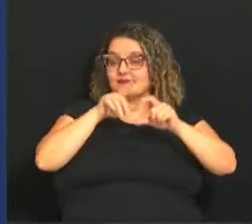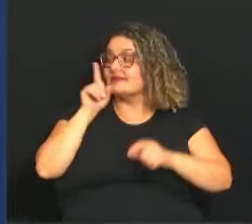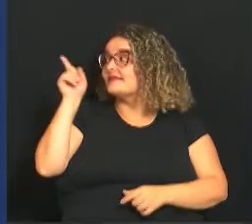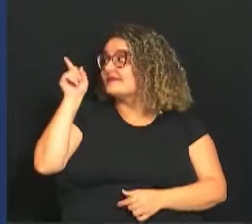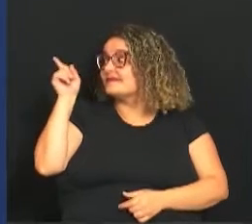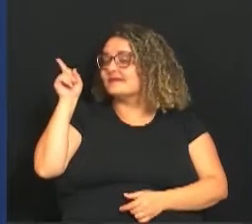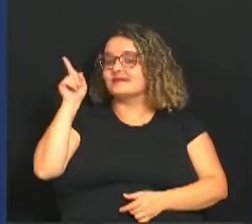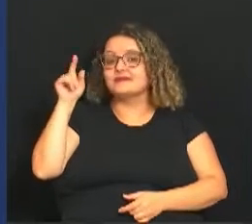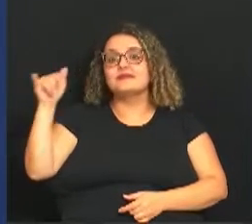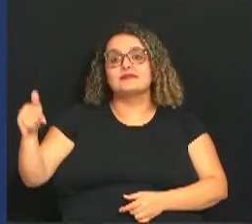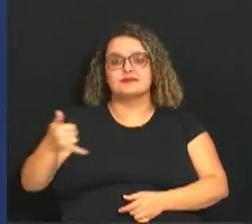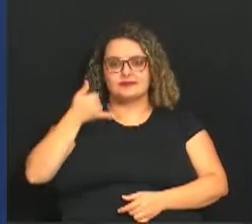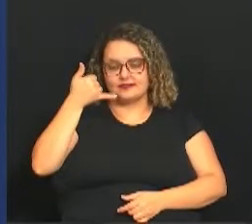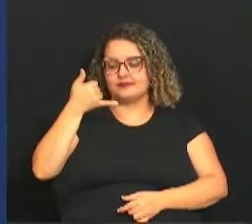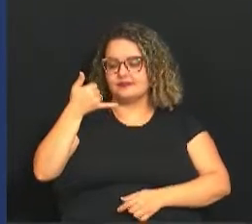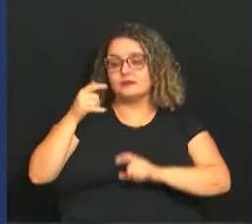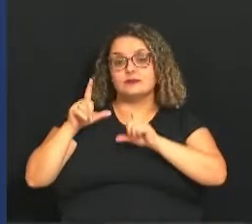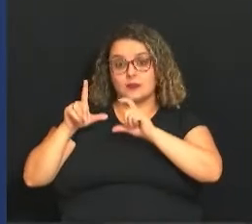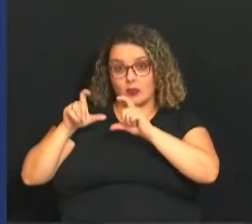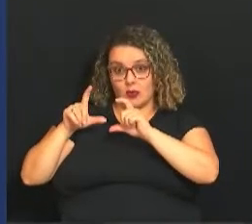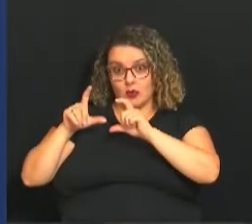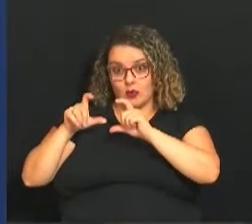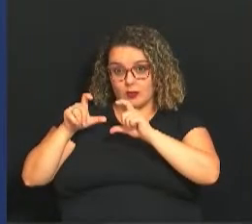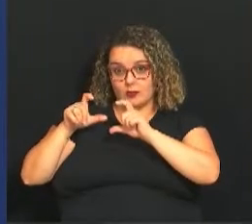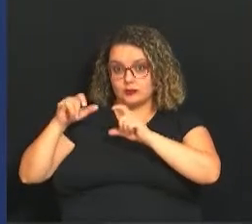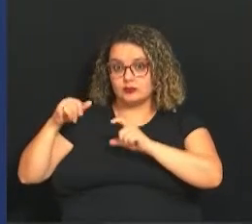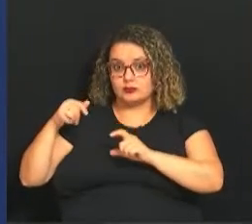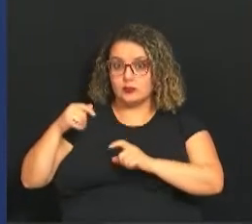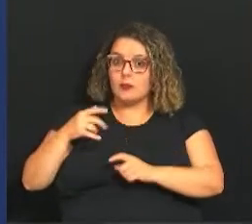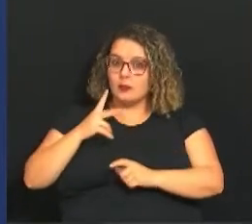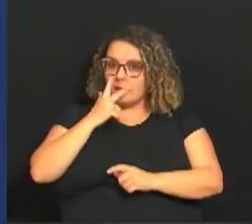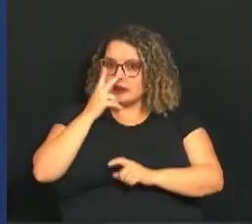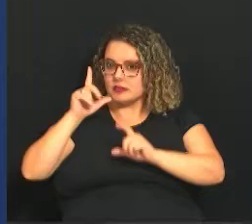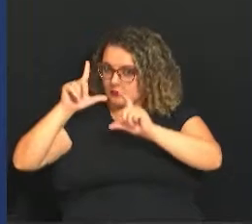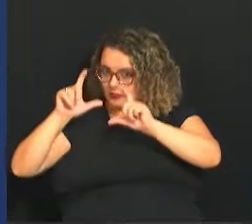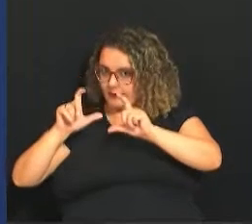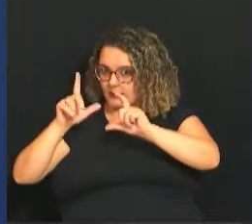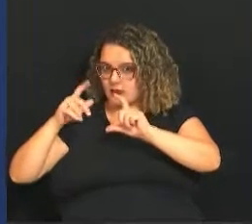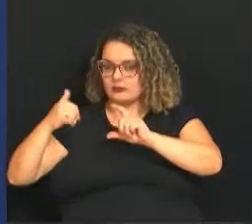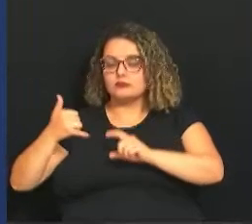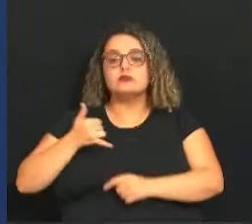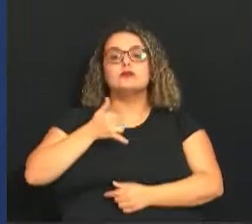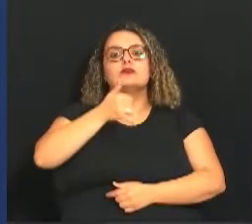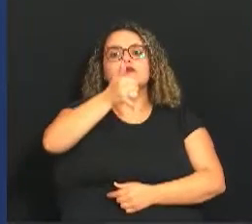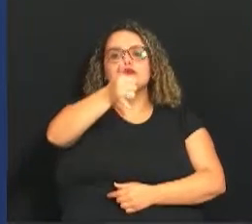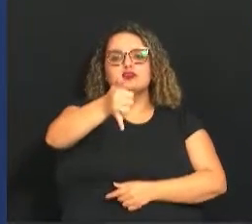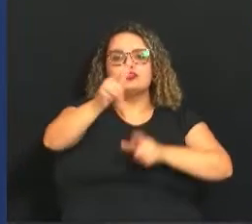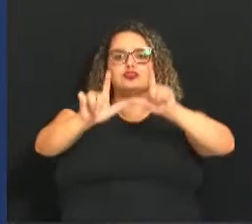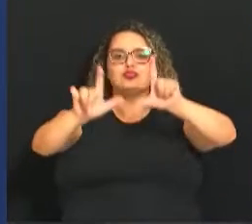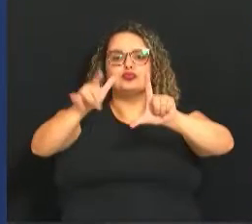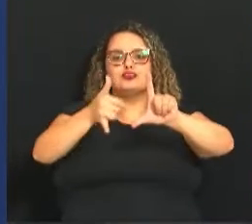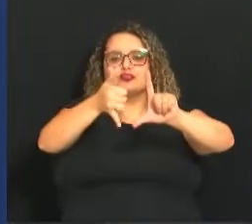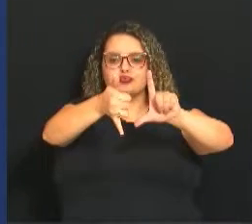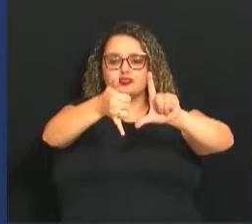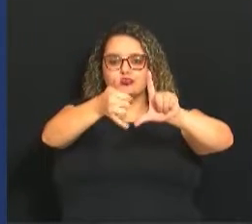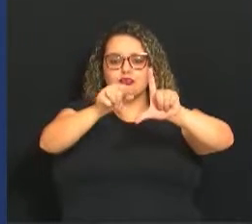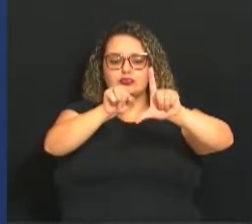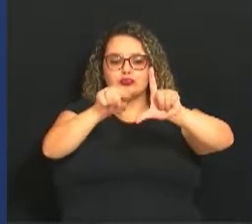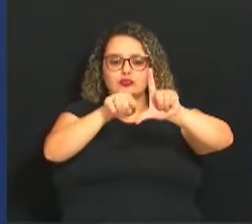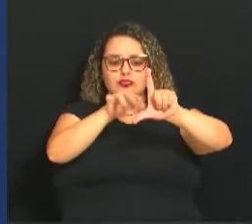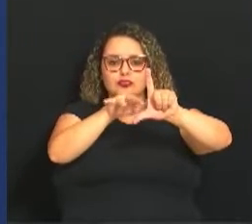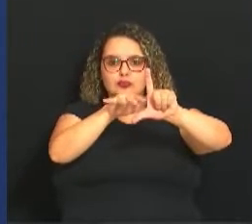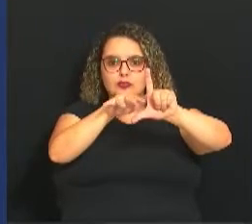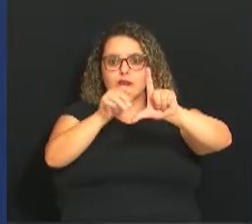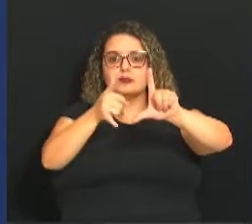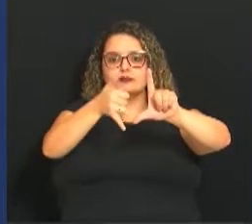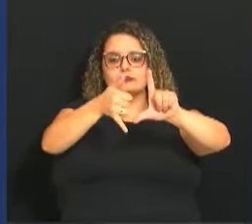você pega o seu celular, abre a câmera como se você fosse tirar uma foto e você aponta para este QR Code e aí já vai aparecer na